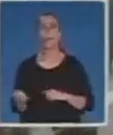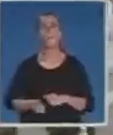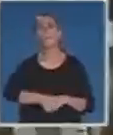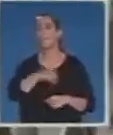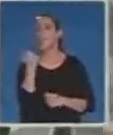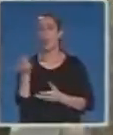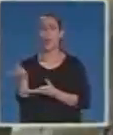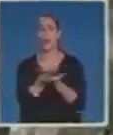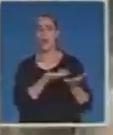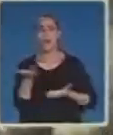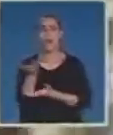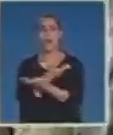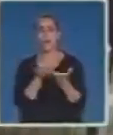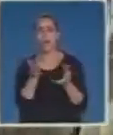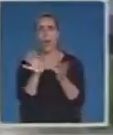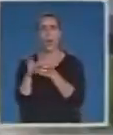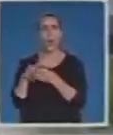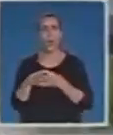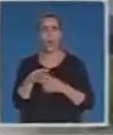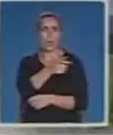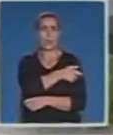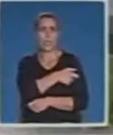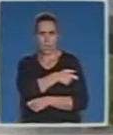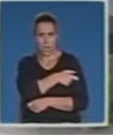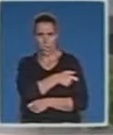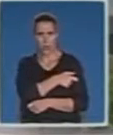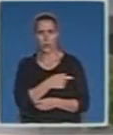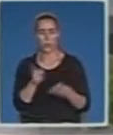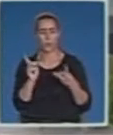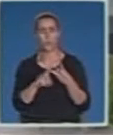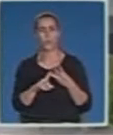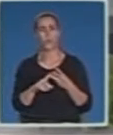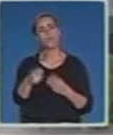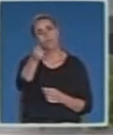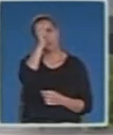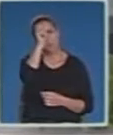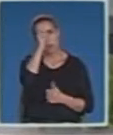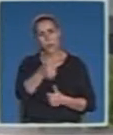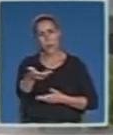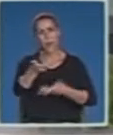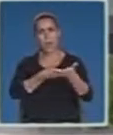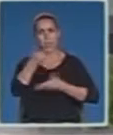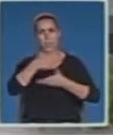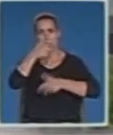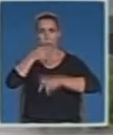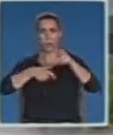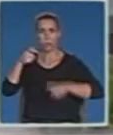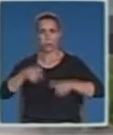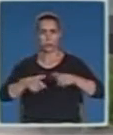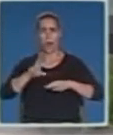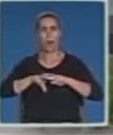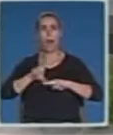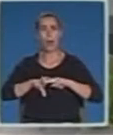que existam entre os órgãos institucionais, assim como por mais cordiais que sejam as relações pessoais entre os detentores dos respectivos